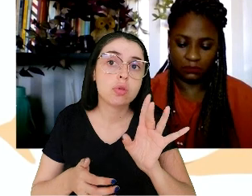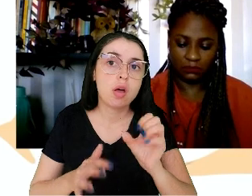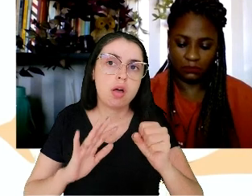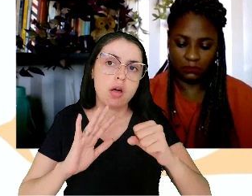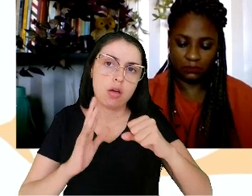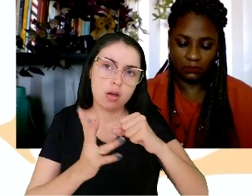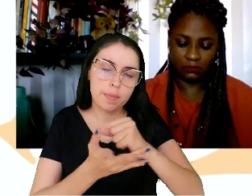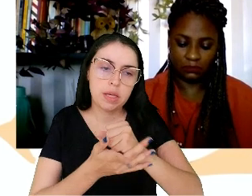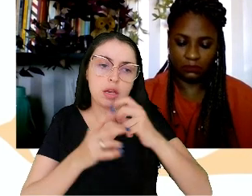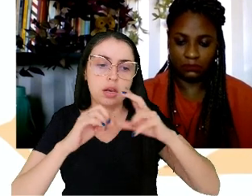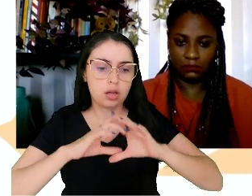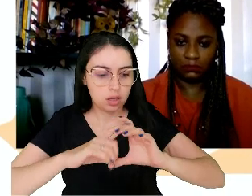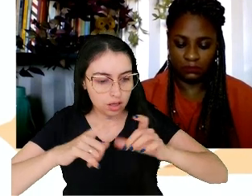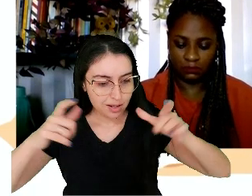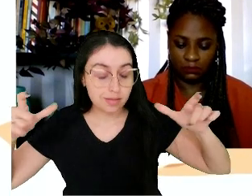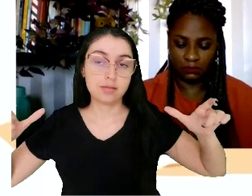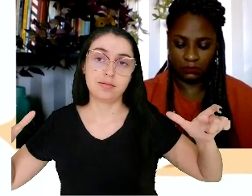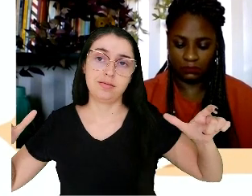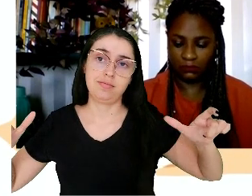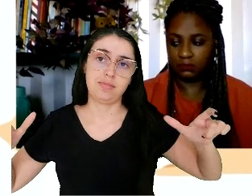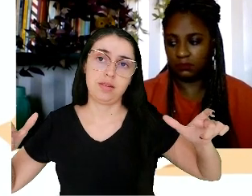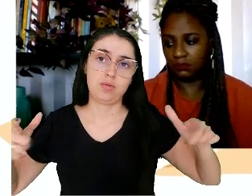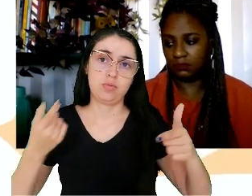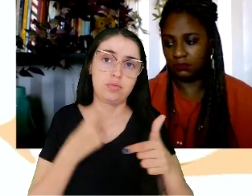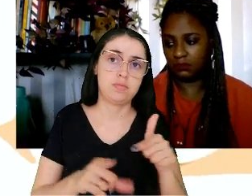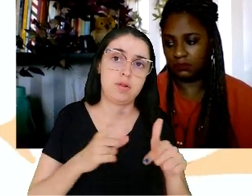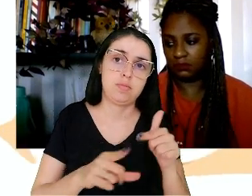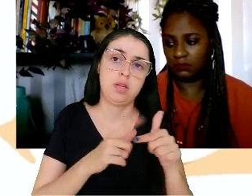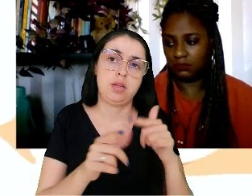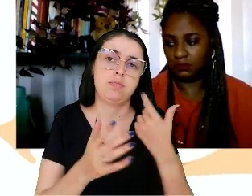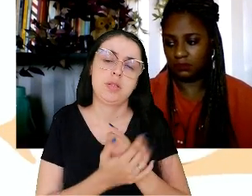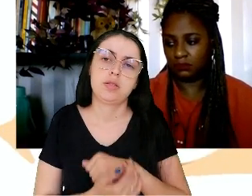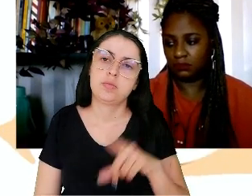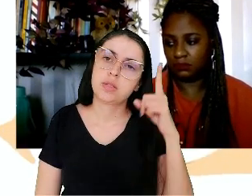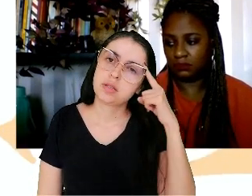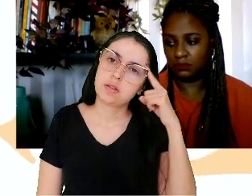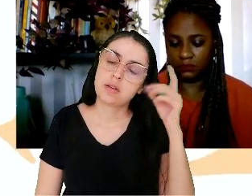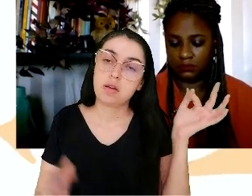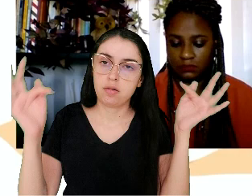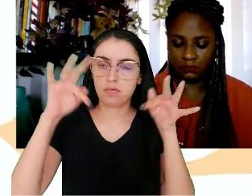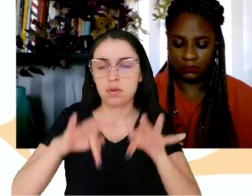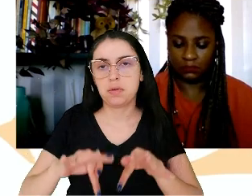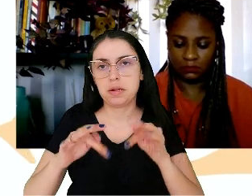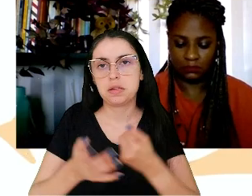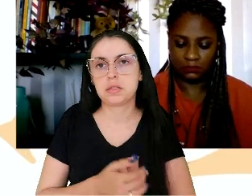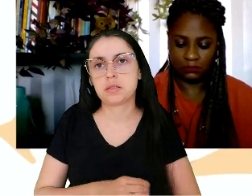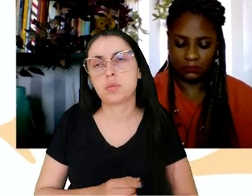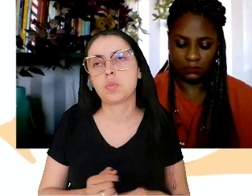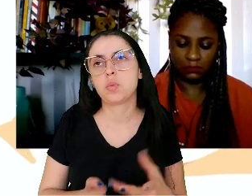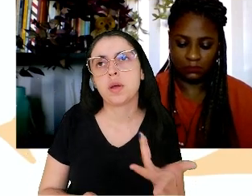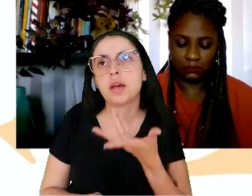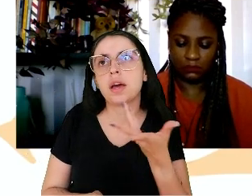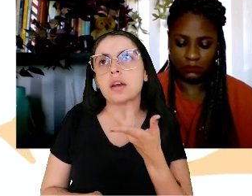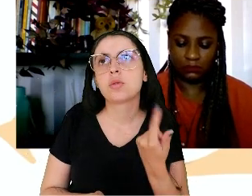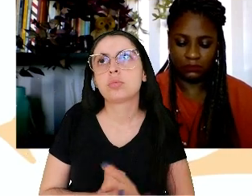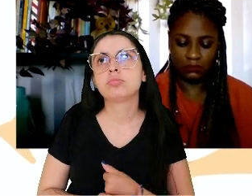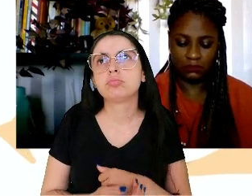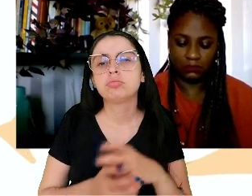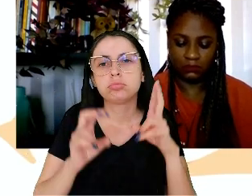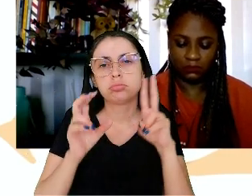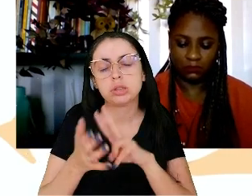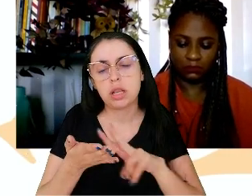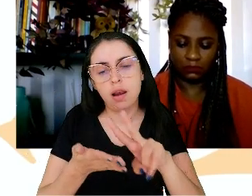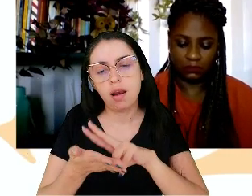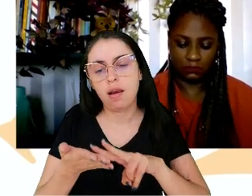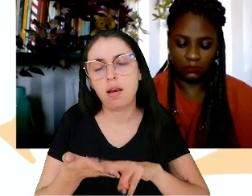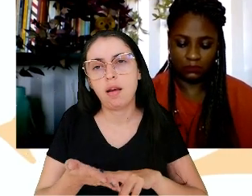pandemia exacerbou e agravou esses aspectos. E para finalizar, eu queria pedir permissão para ler um